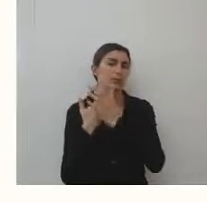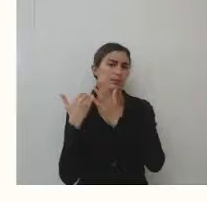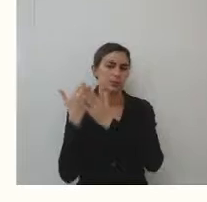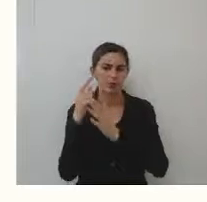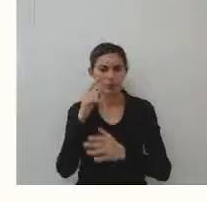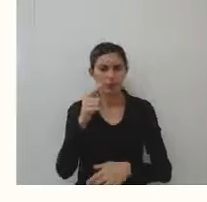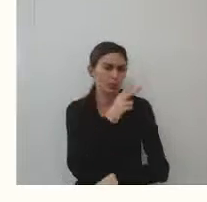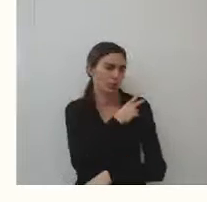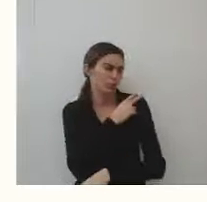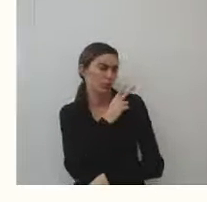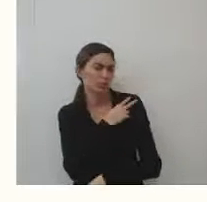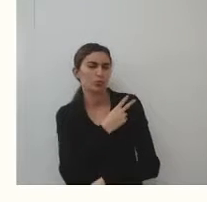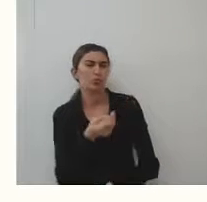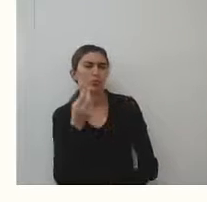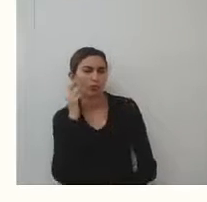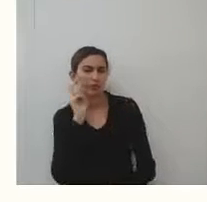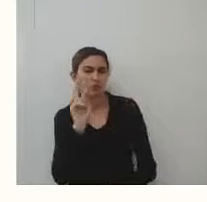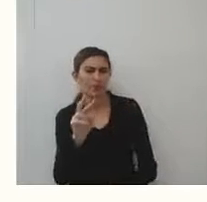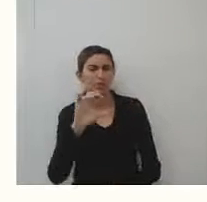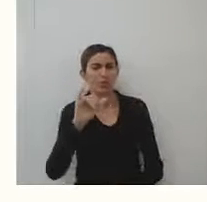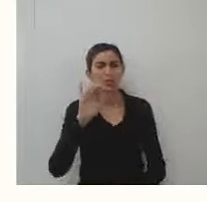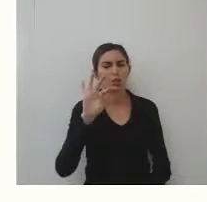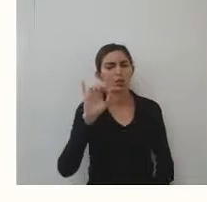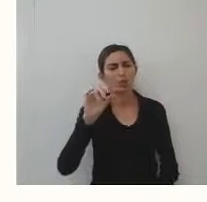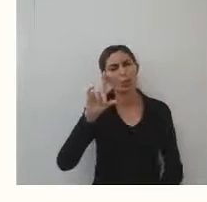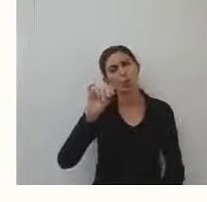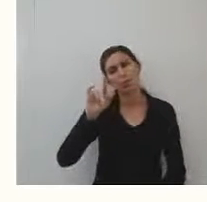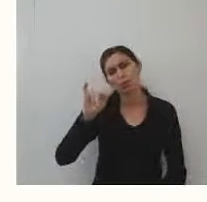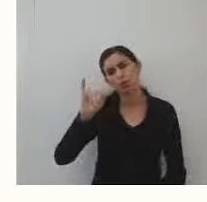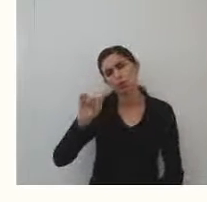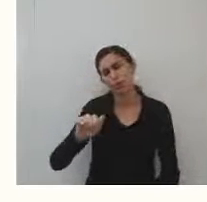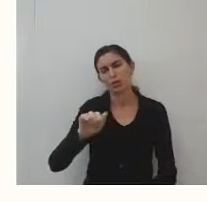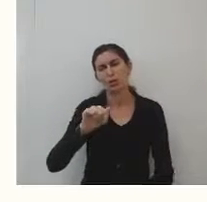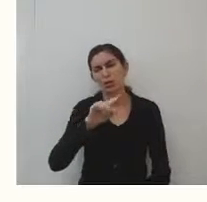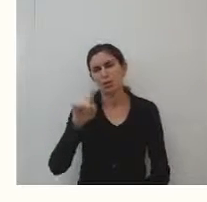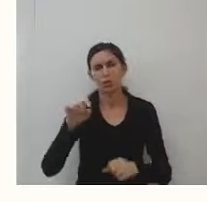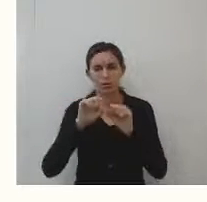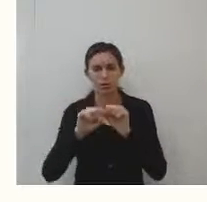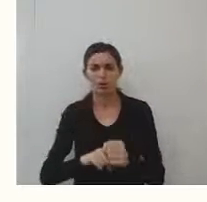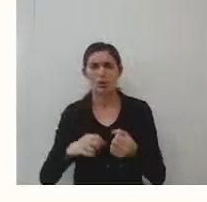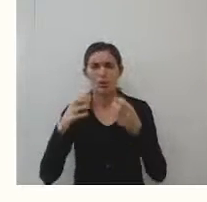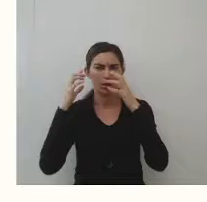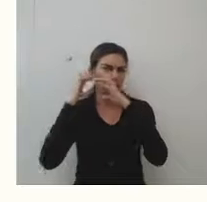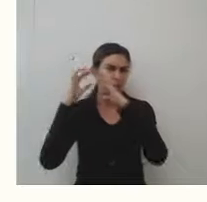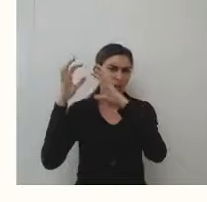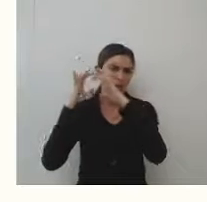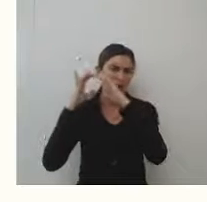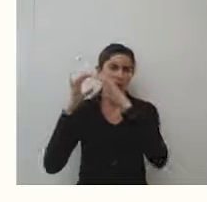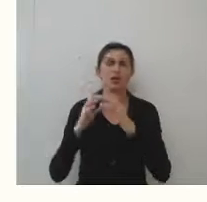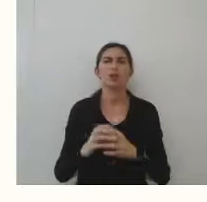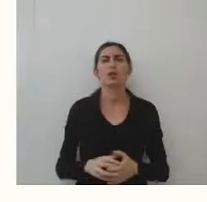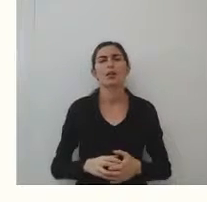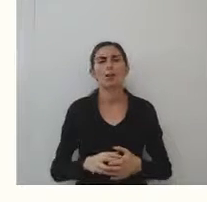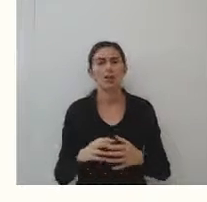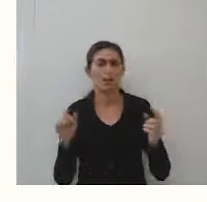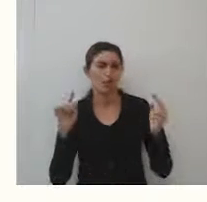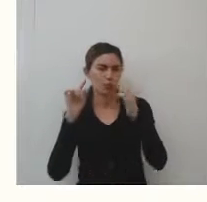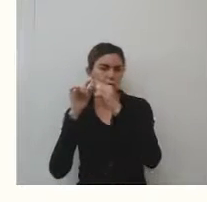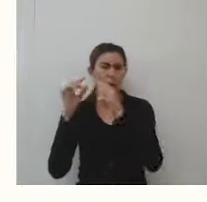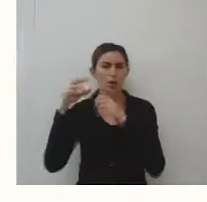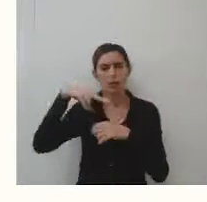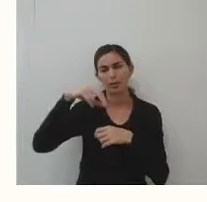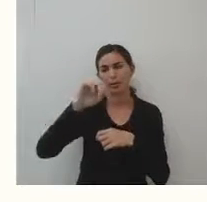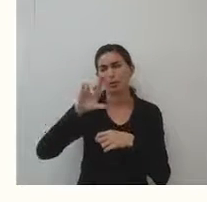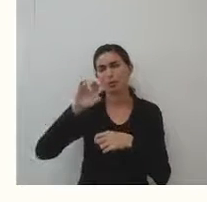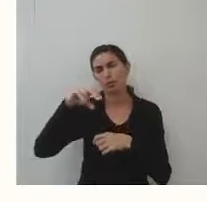você do segundo ano que está vendo histologia aí, o sistema nervoso, as sinapses entre os